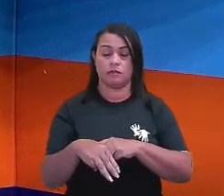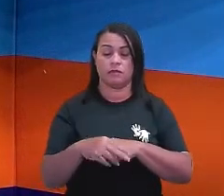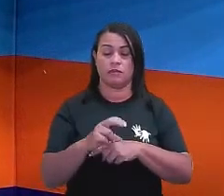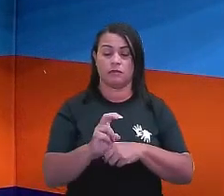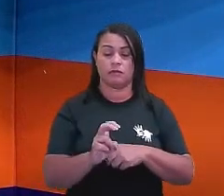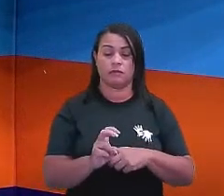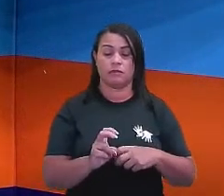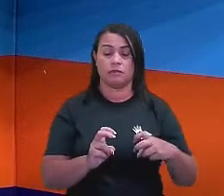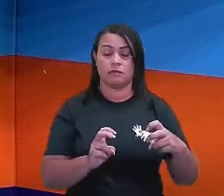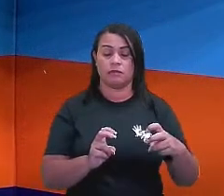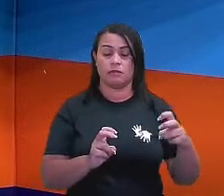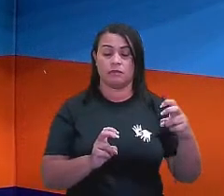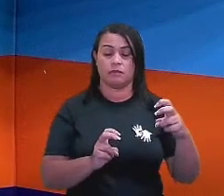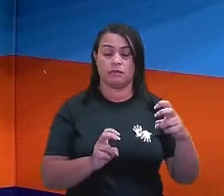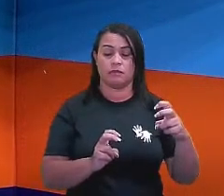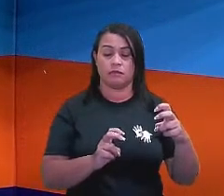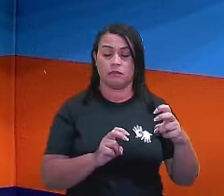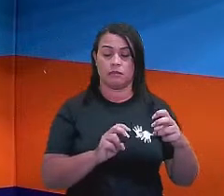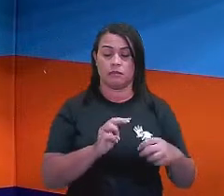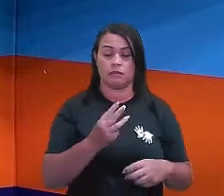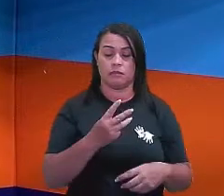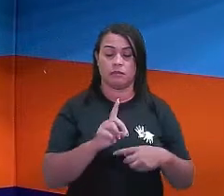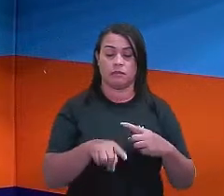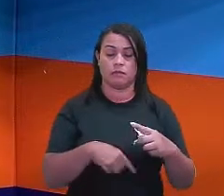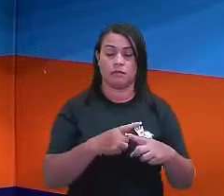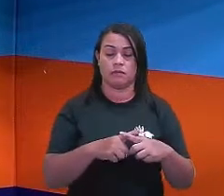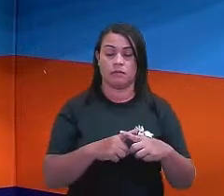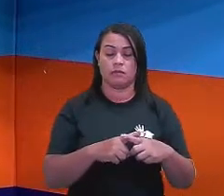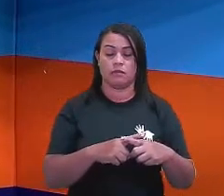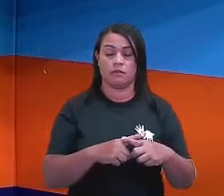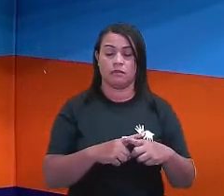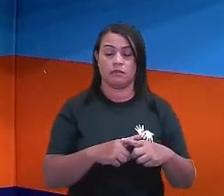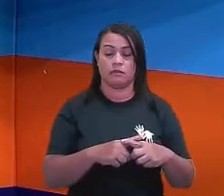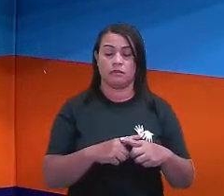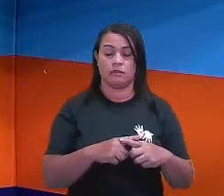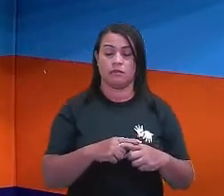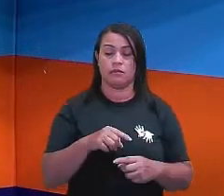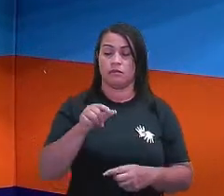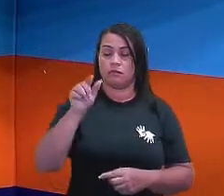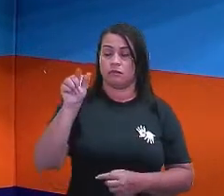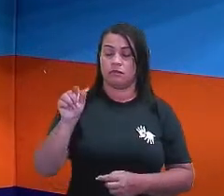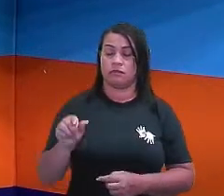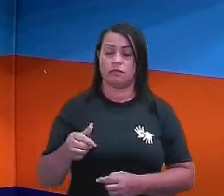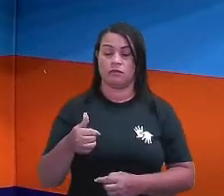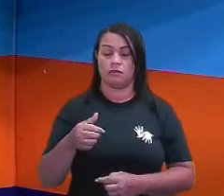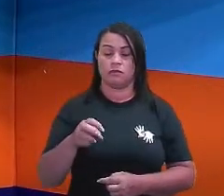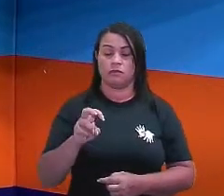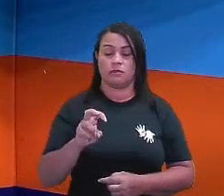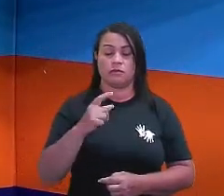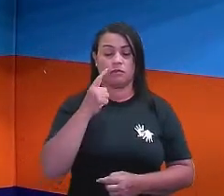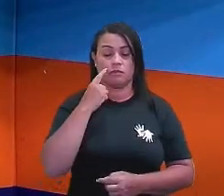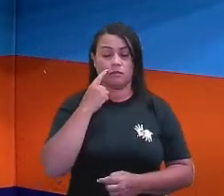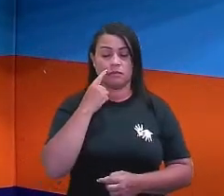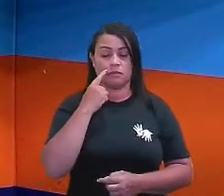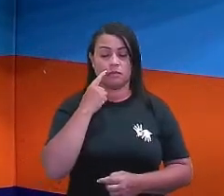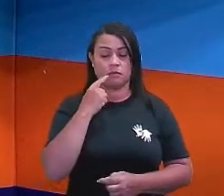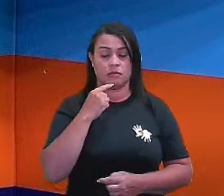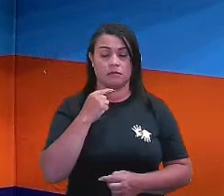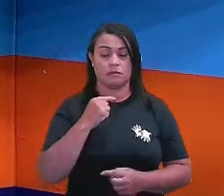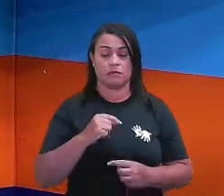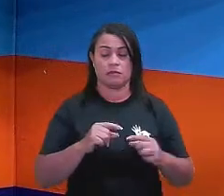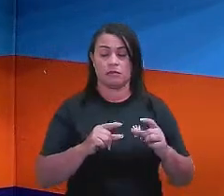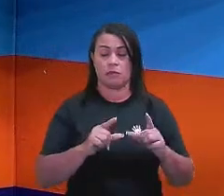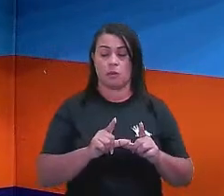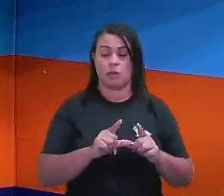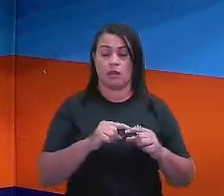mais 5, aqui mais 5. Fiquei com quem? Lado 15. Veja que o quadrado triplicou,